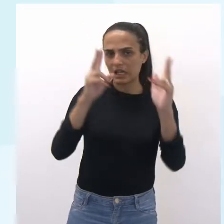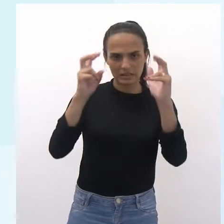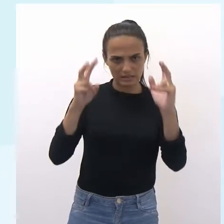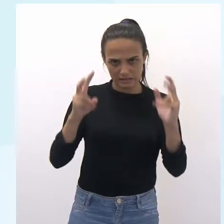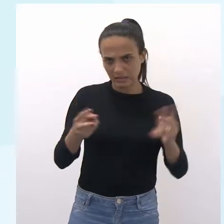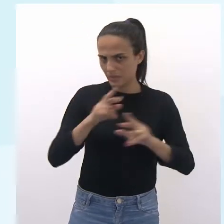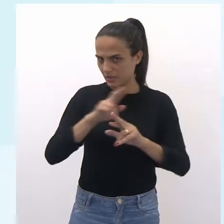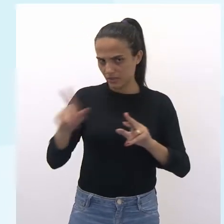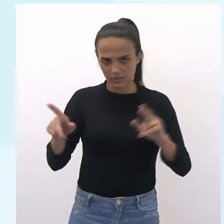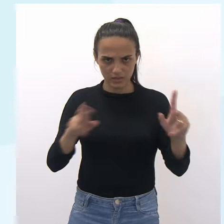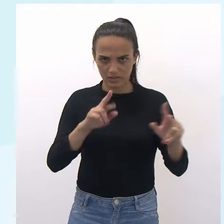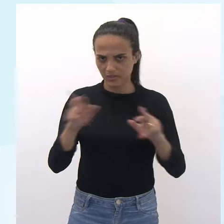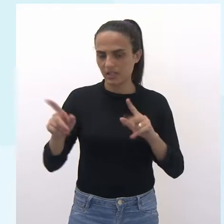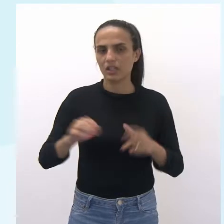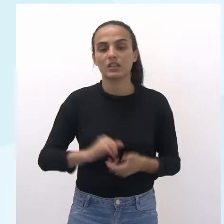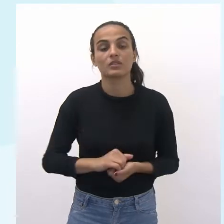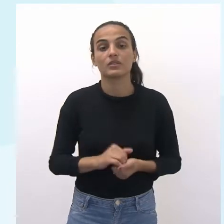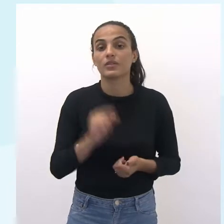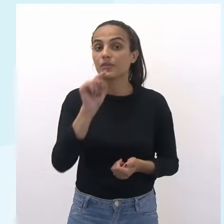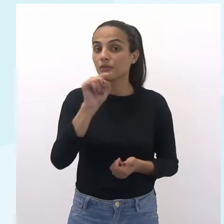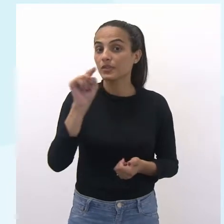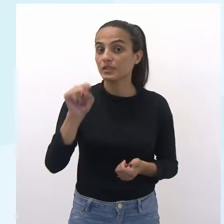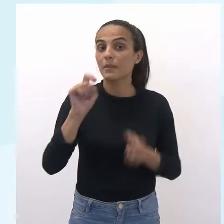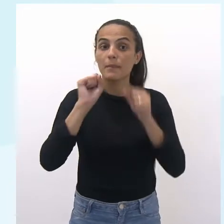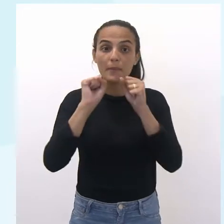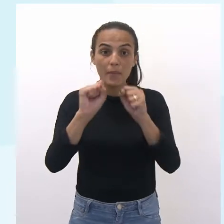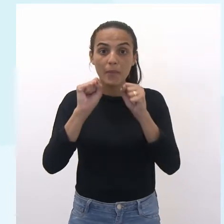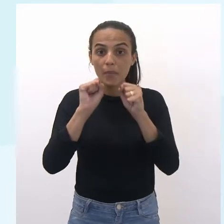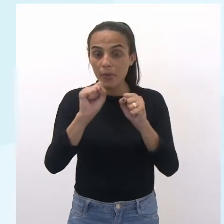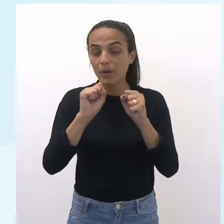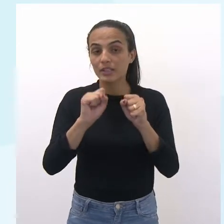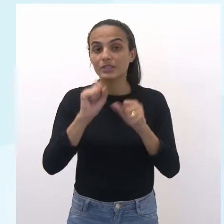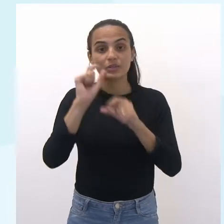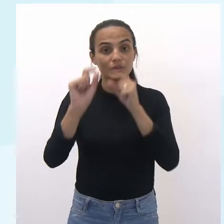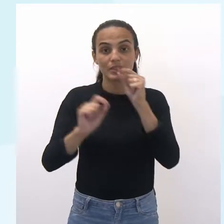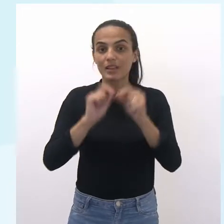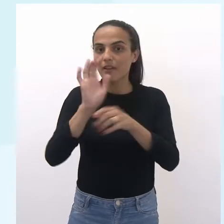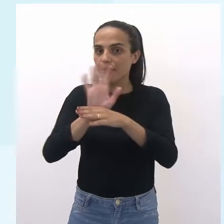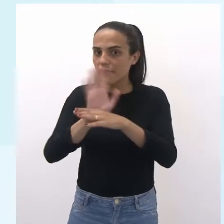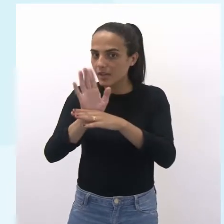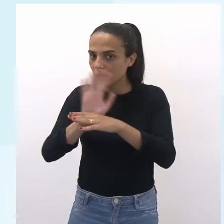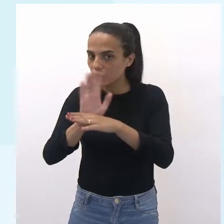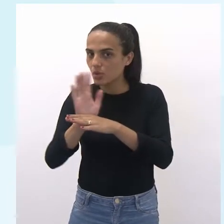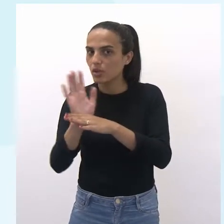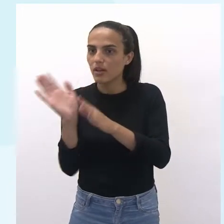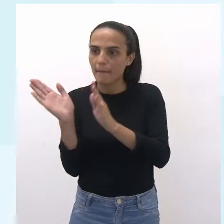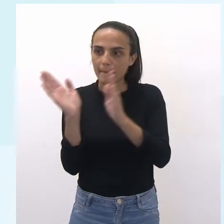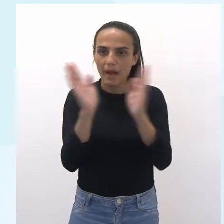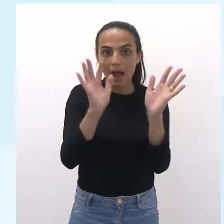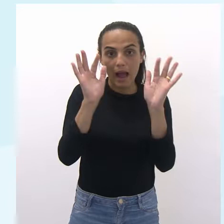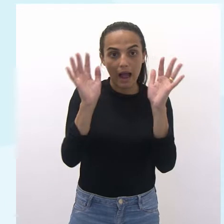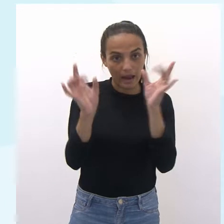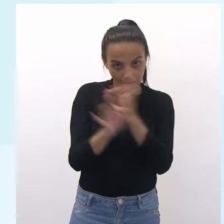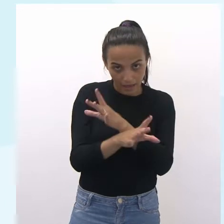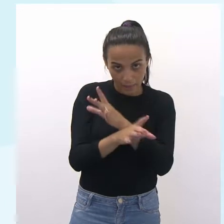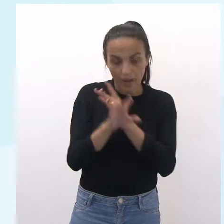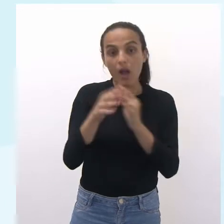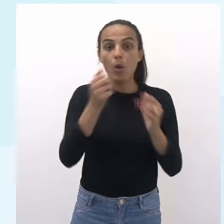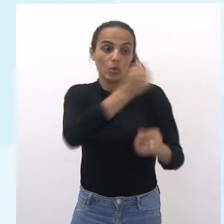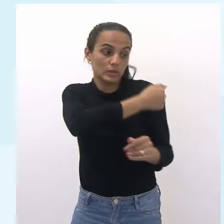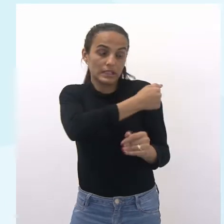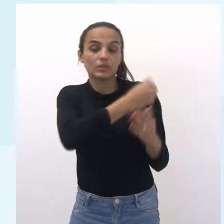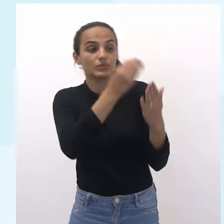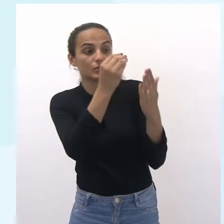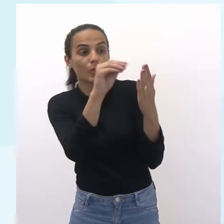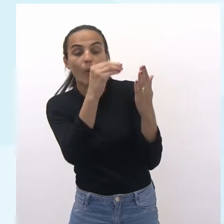diferentes objetos de conhecimento, possibilitar que, após a exibição deste vídeo, os alunos colocam, por